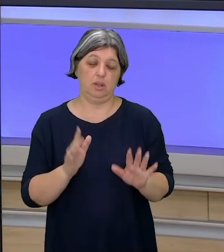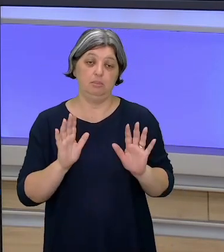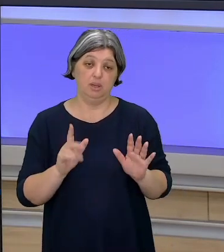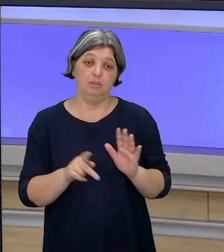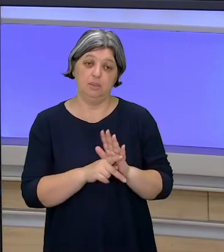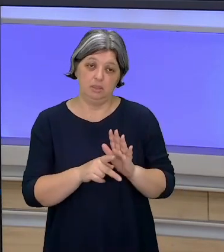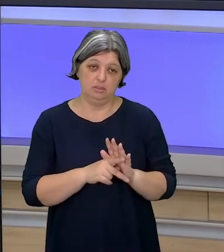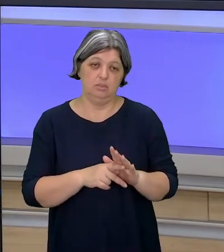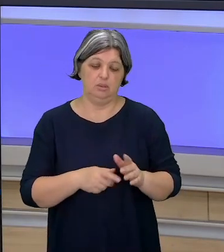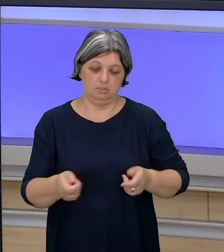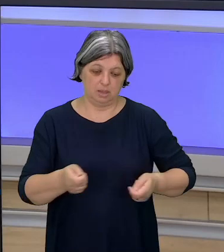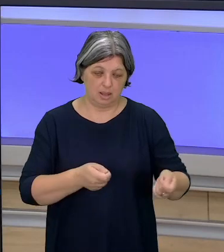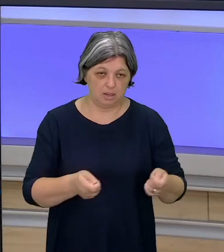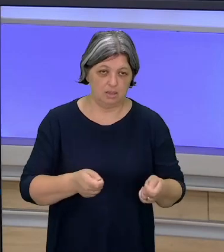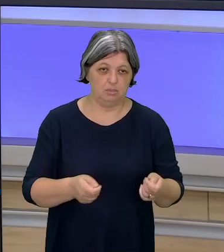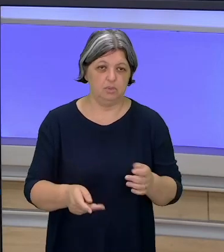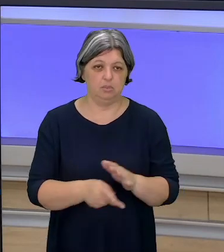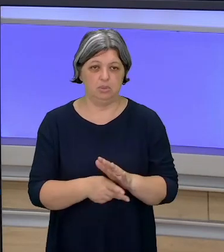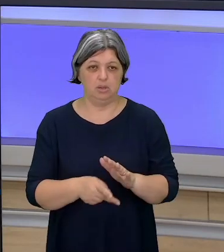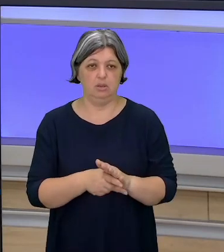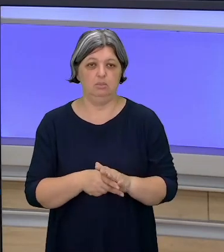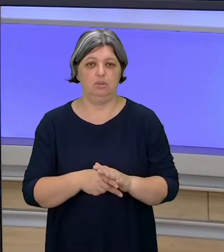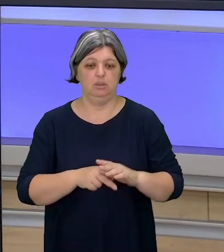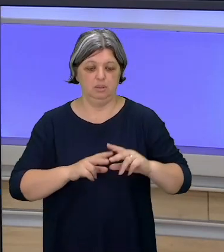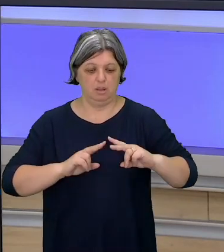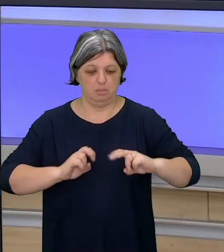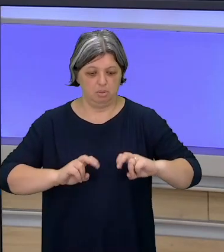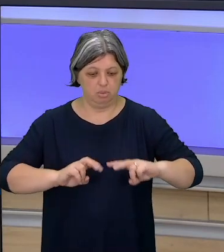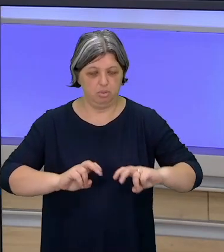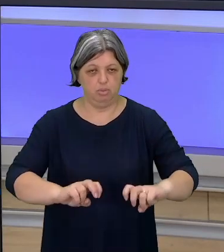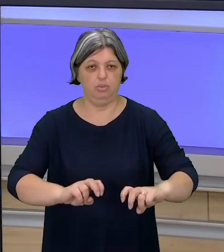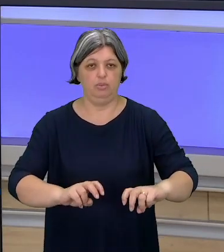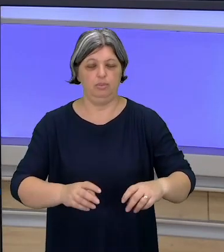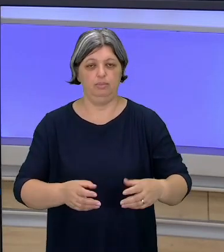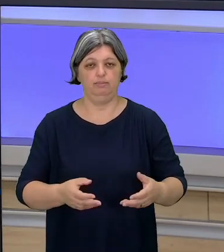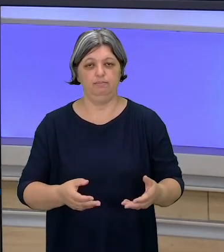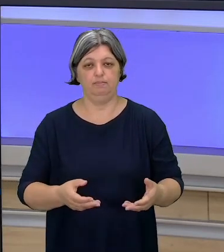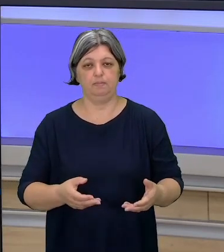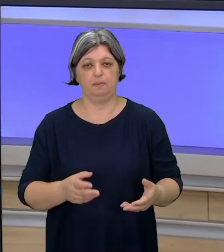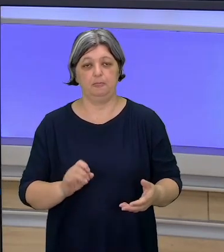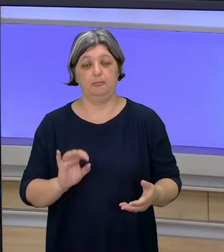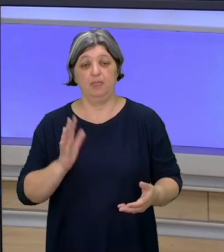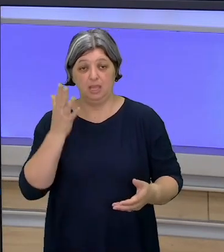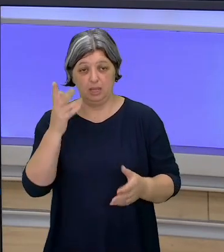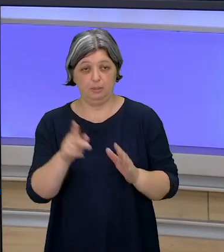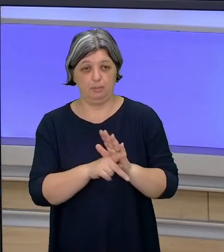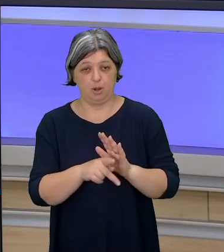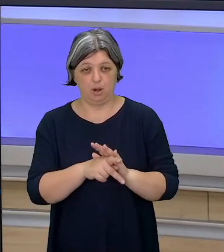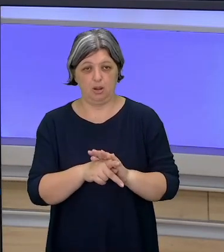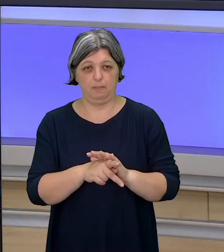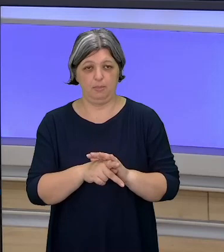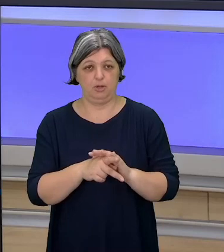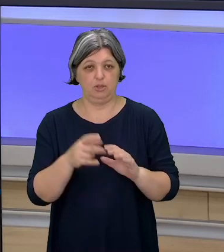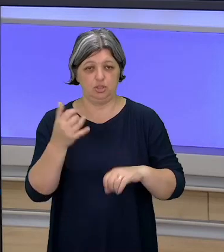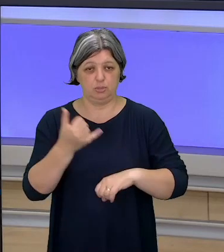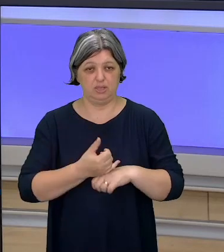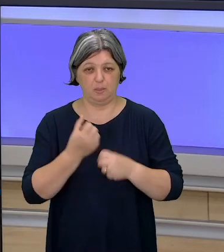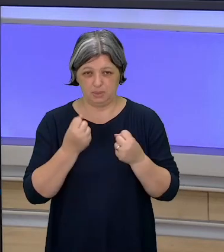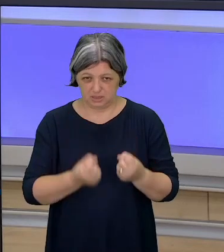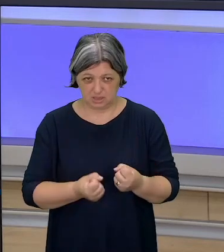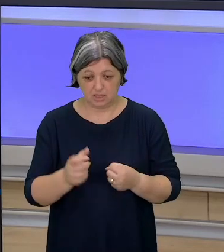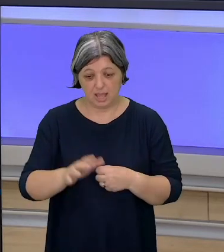garimpo seja uma das principais causas de liberação de mercúrio, né, principalmente